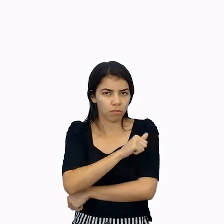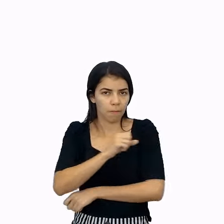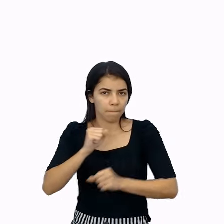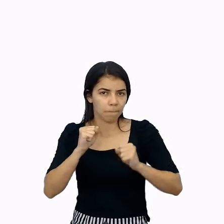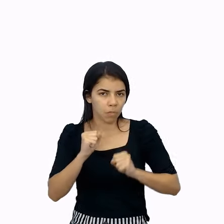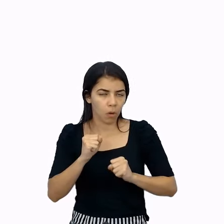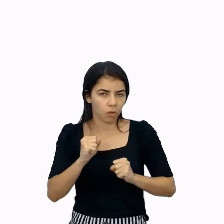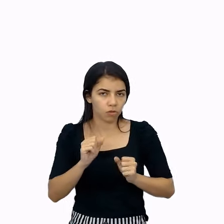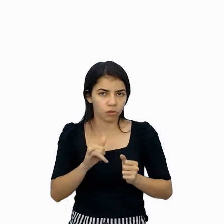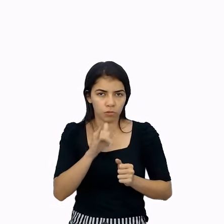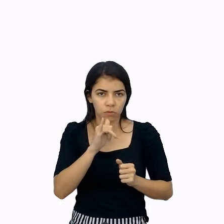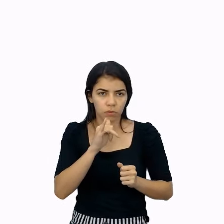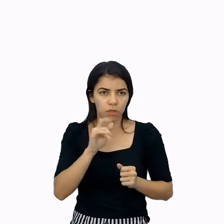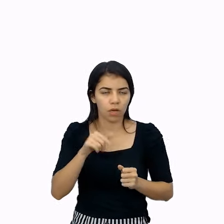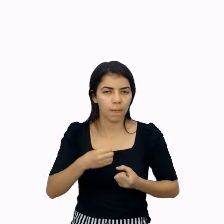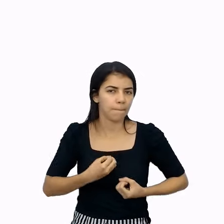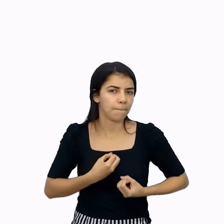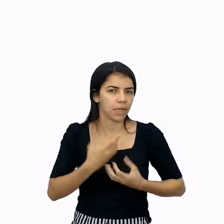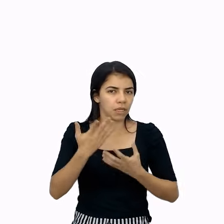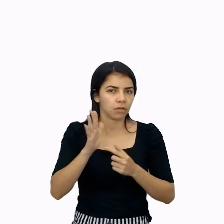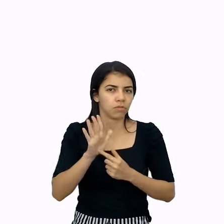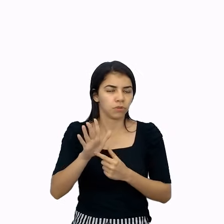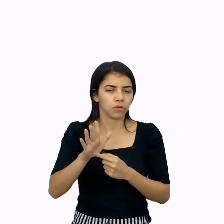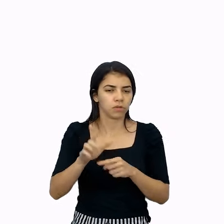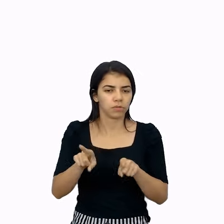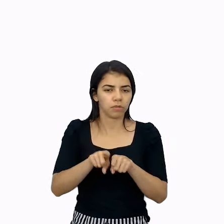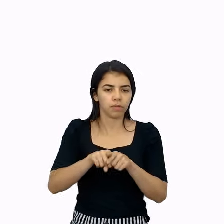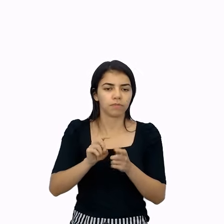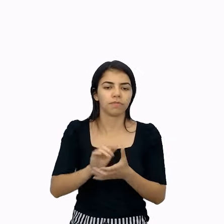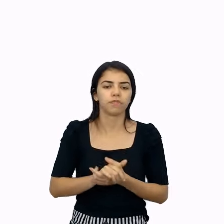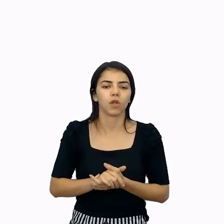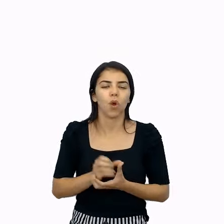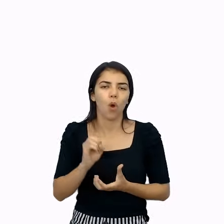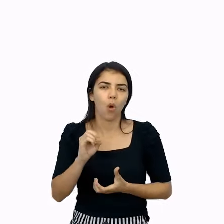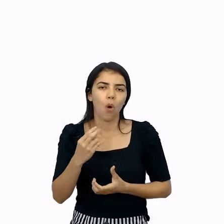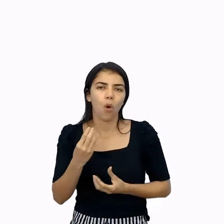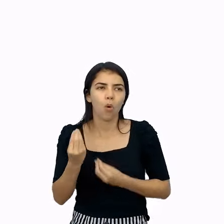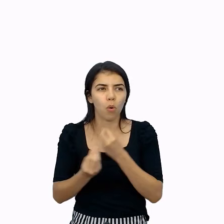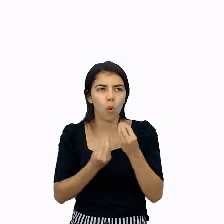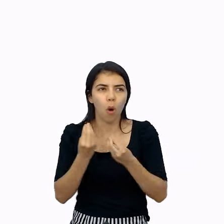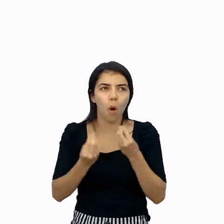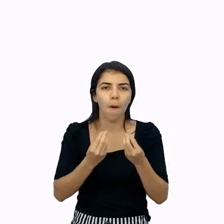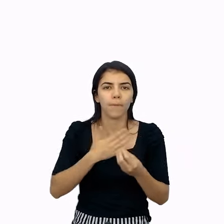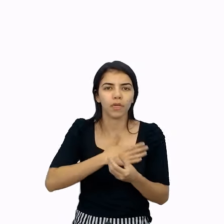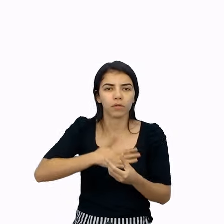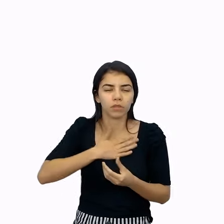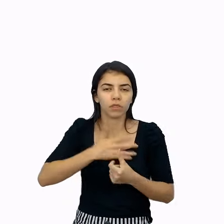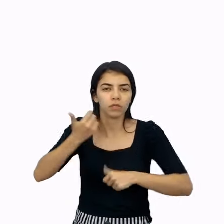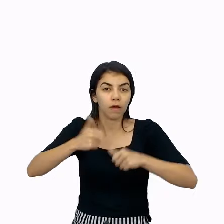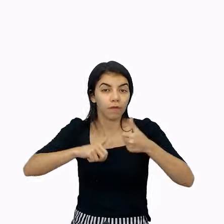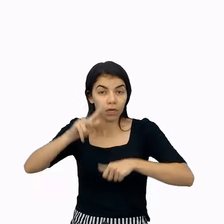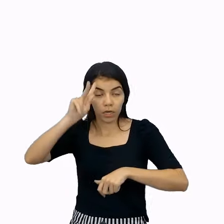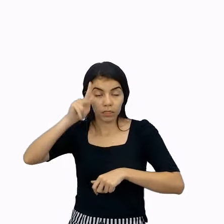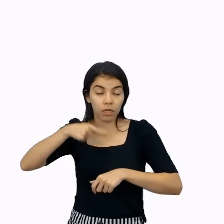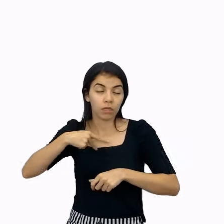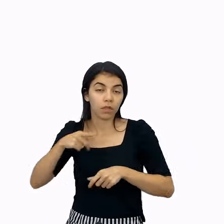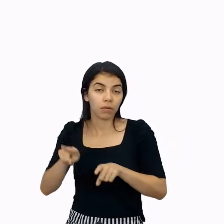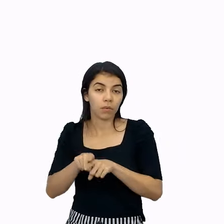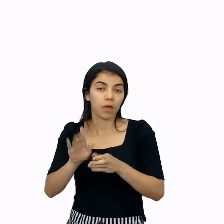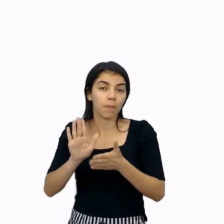forma, expressar como eles gostariam de ser avaliados, de que formas eles podem ali